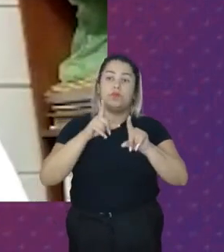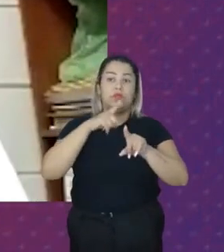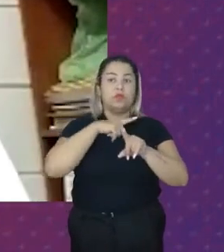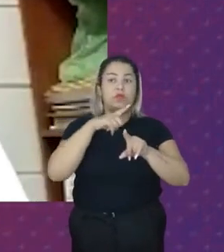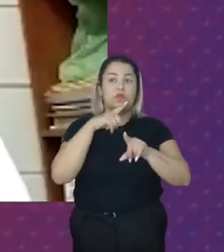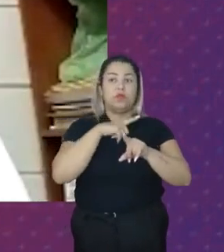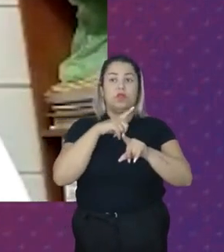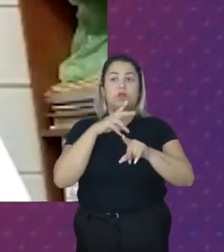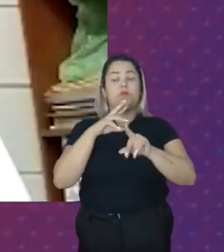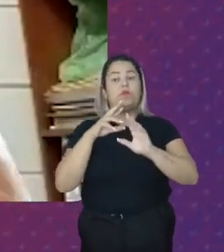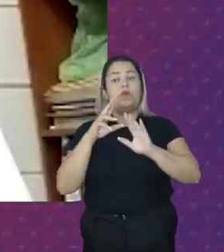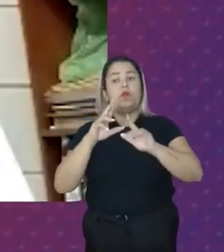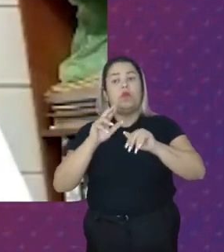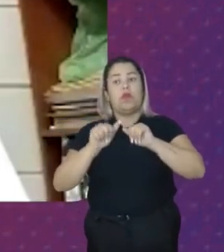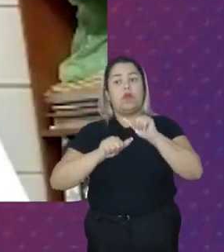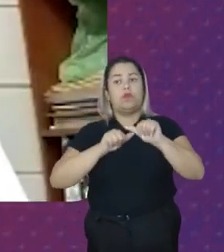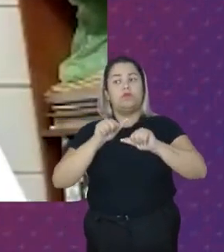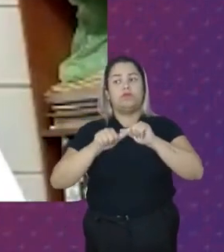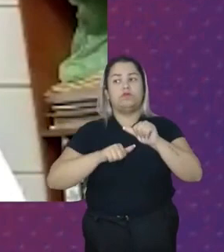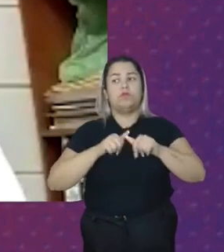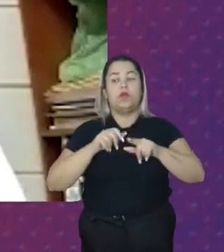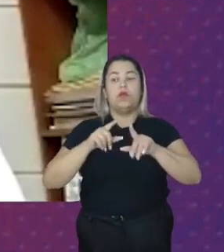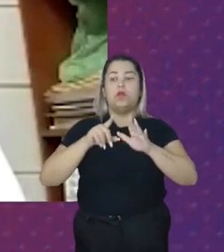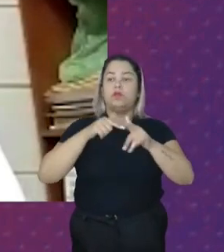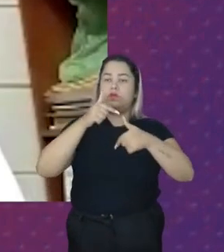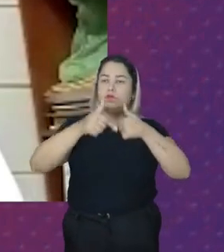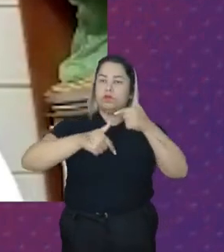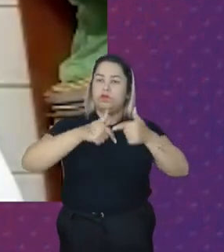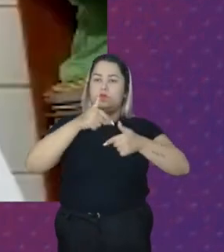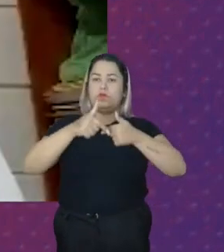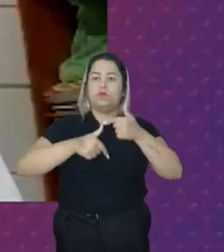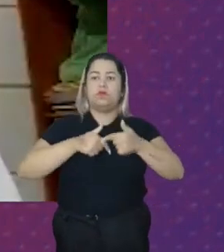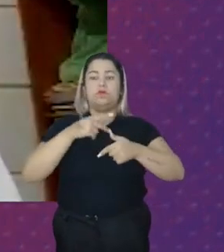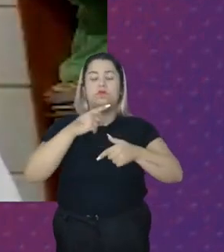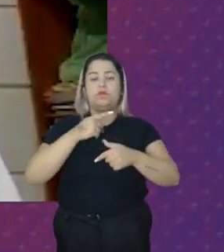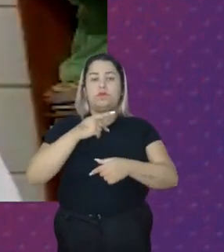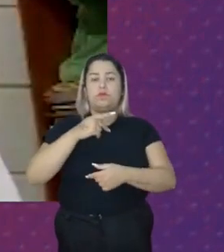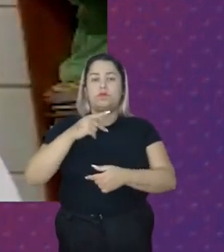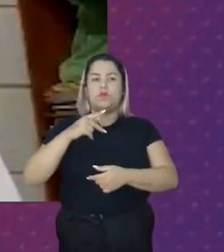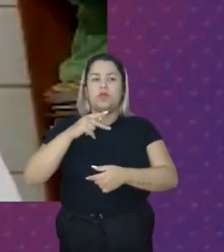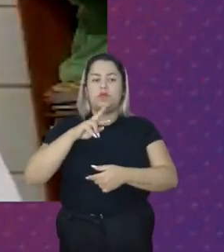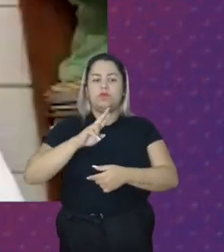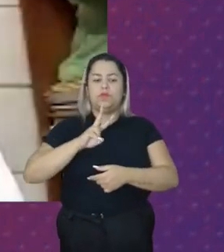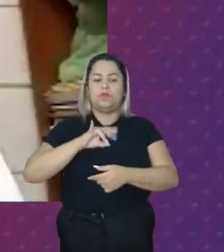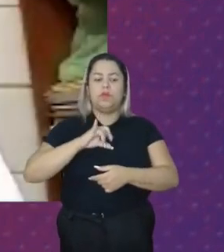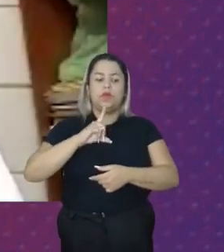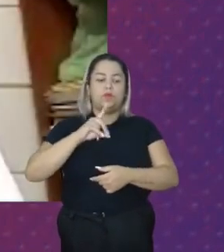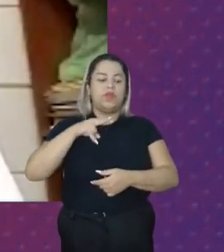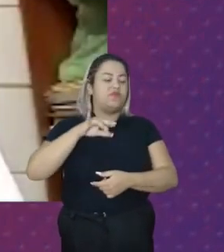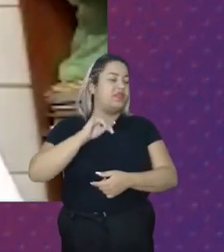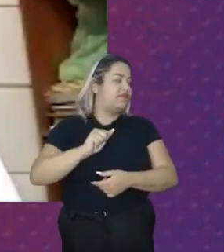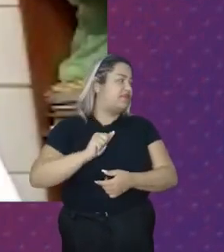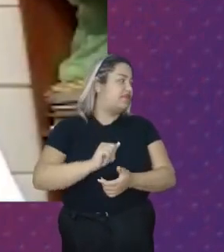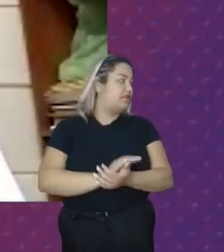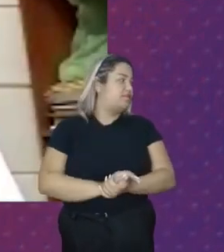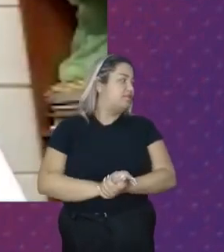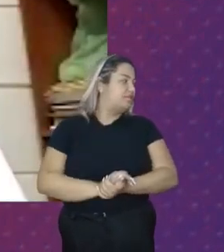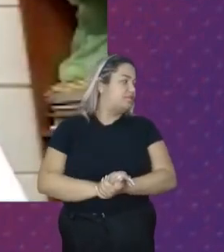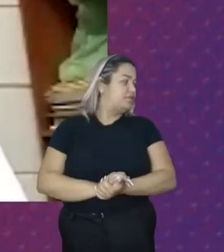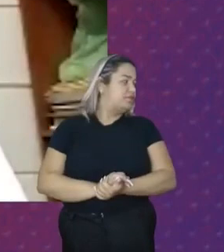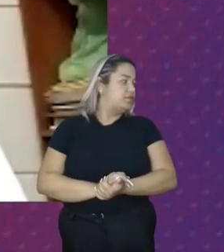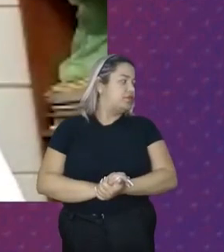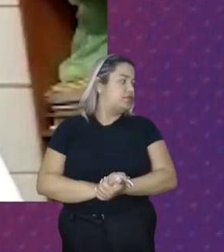reforma Trabalhista A reforma Previdenciária E eu acredito Que Vamos ter a chance De